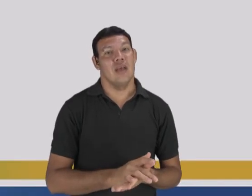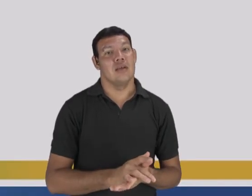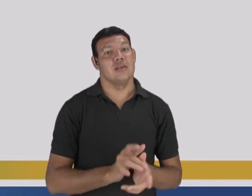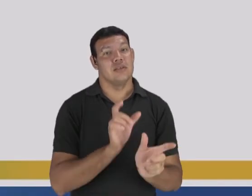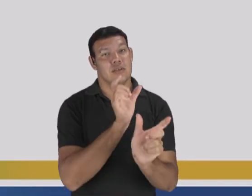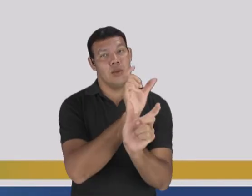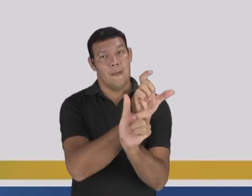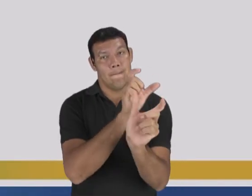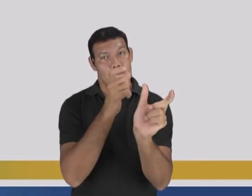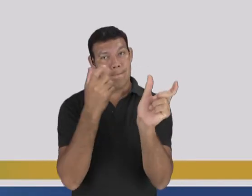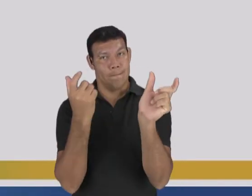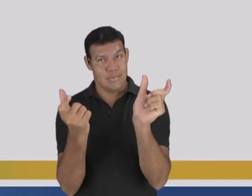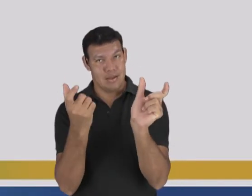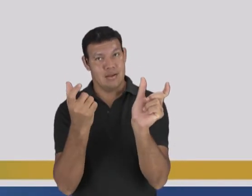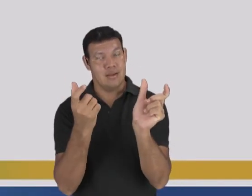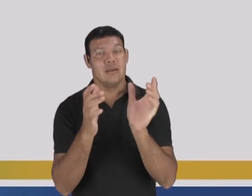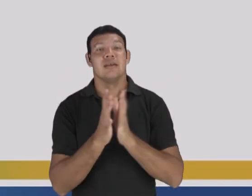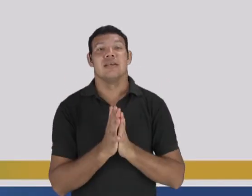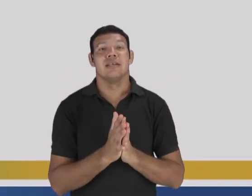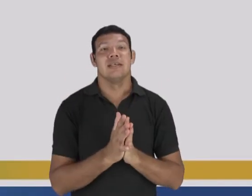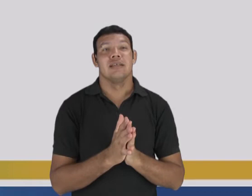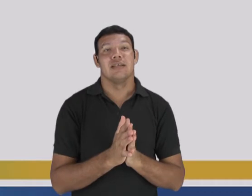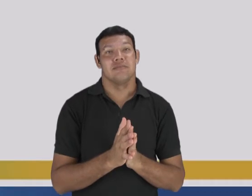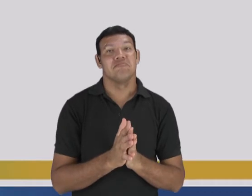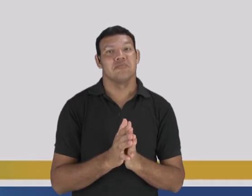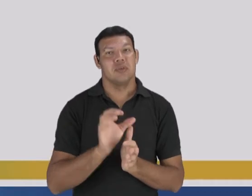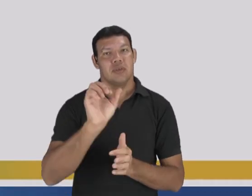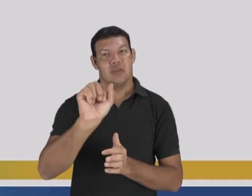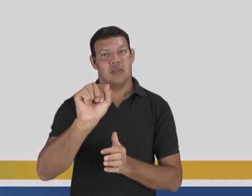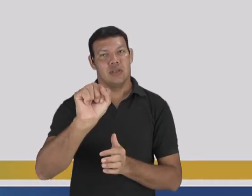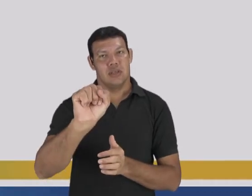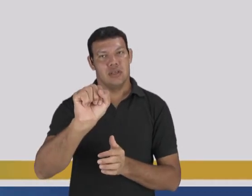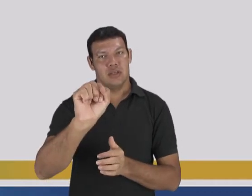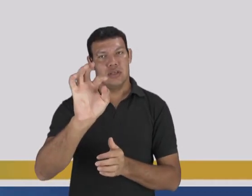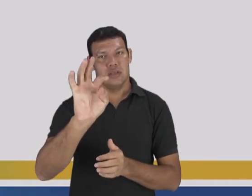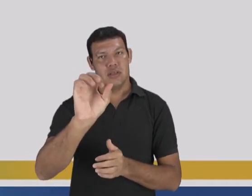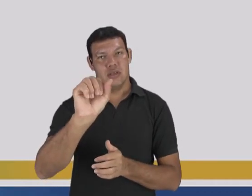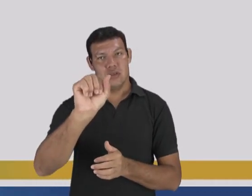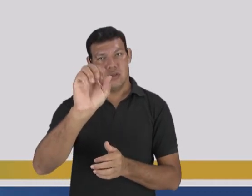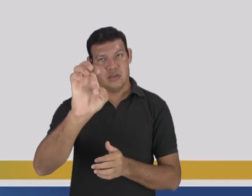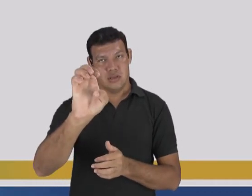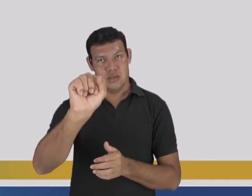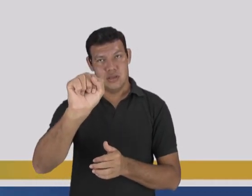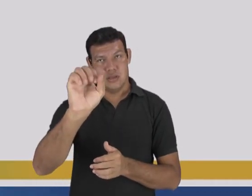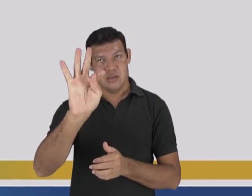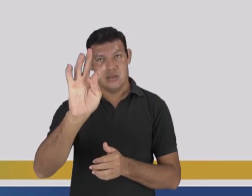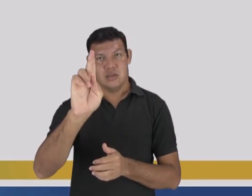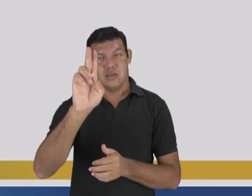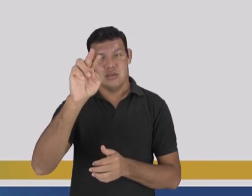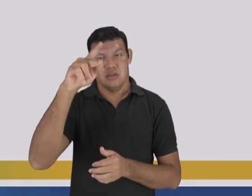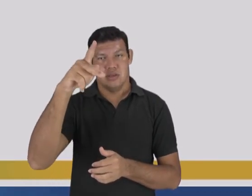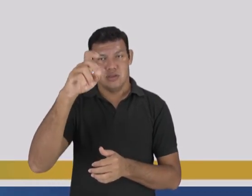de estupendo, né? Porque é uma coisa assim, a pessoa está maravilhosamente bem. Né?